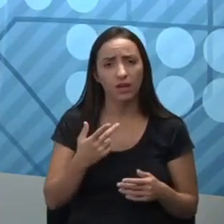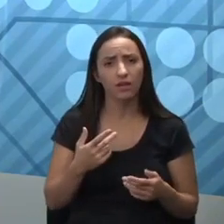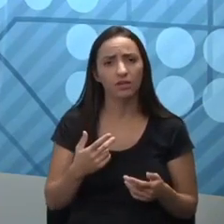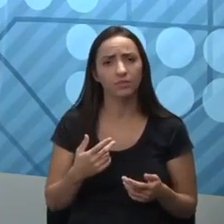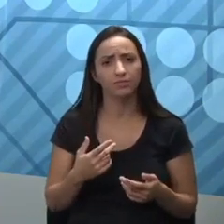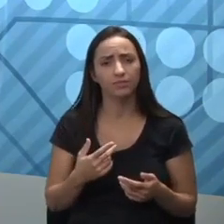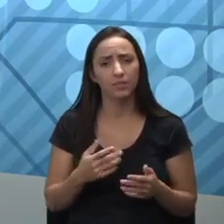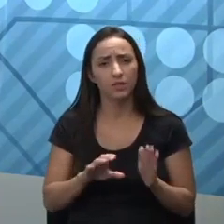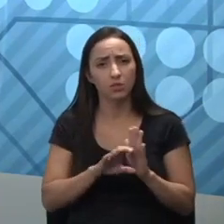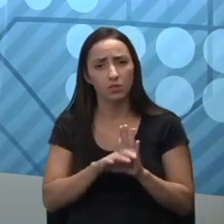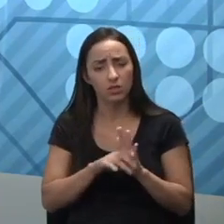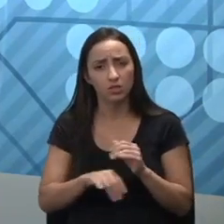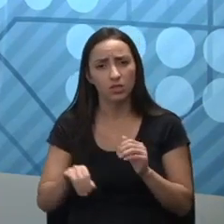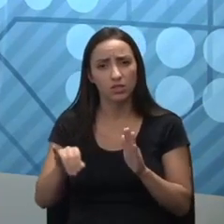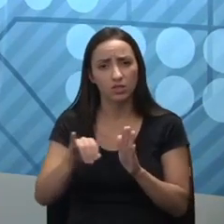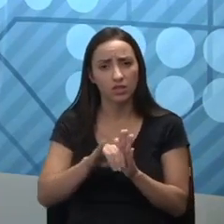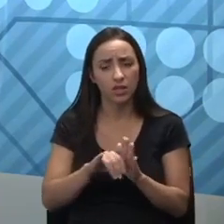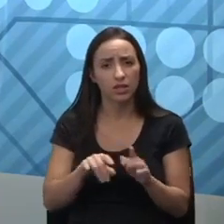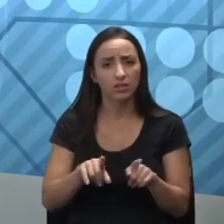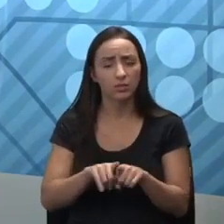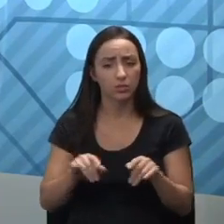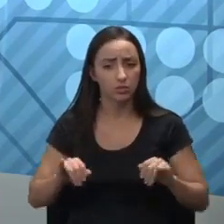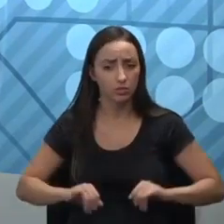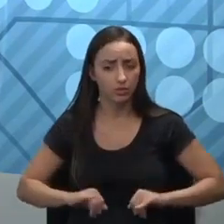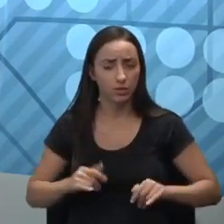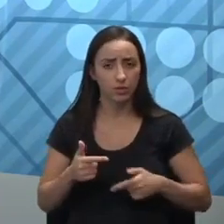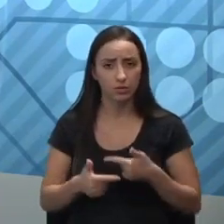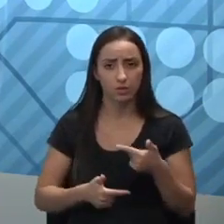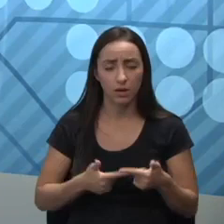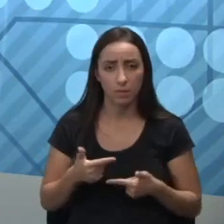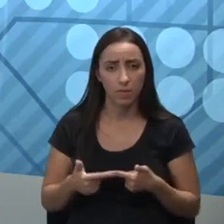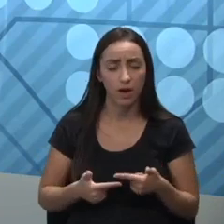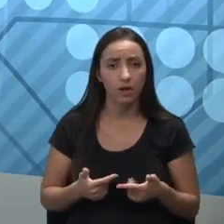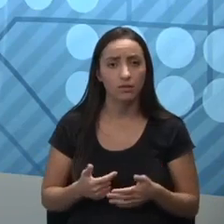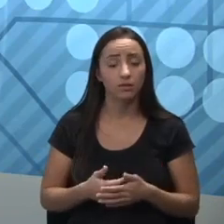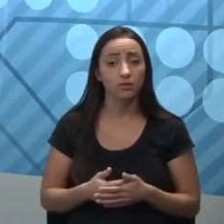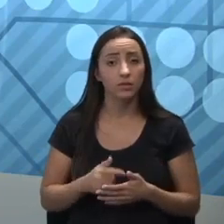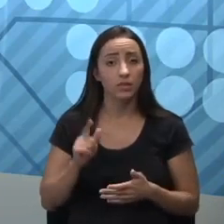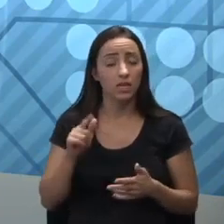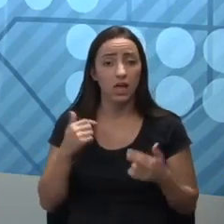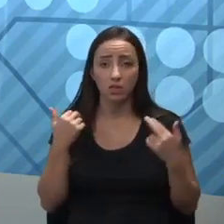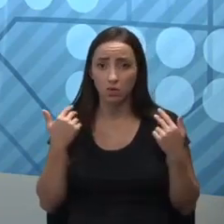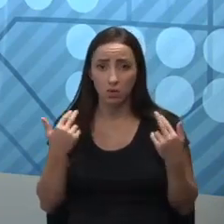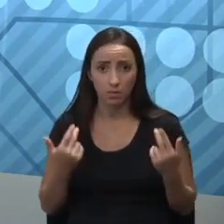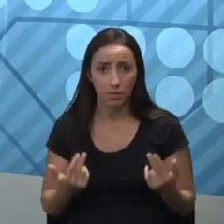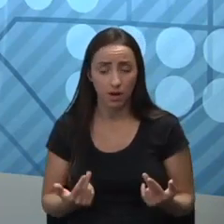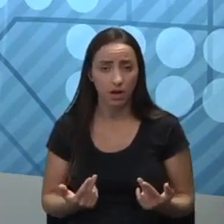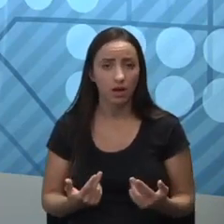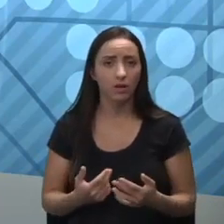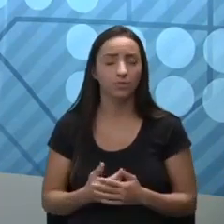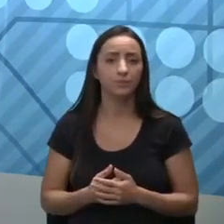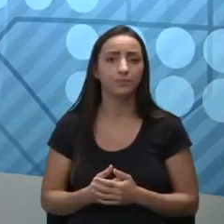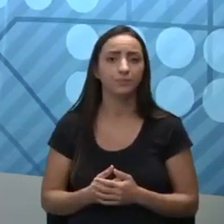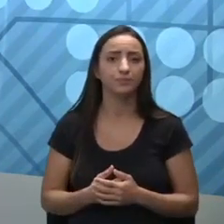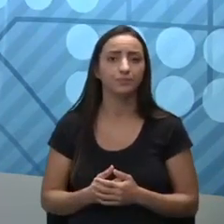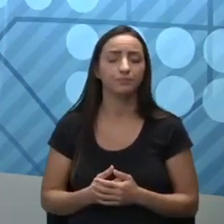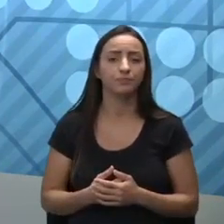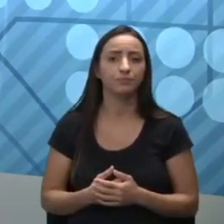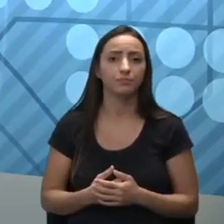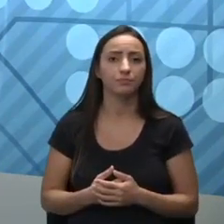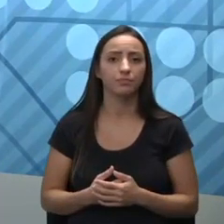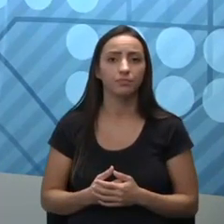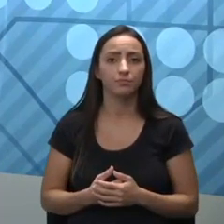a concepção do sofrimento no trabalho como sendo algo natural, que faz parte do